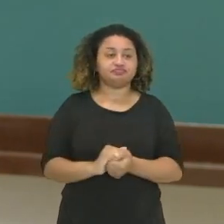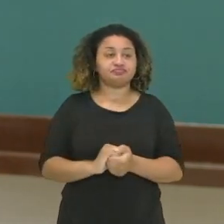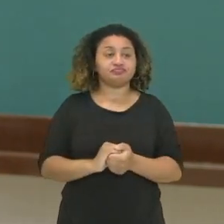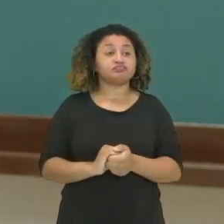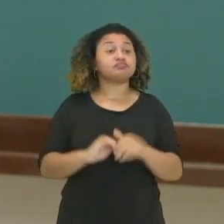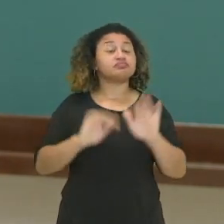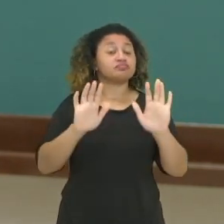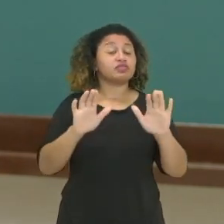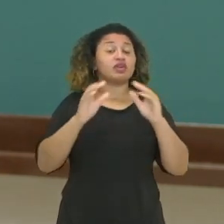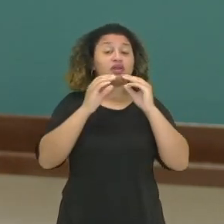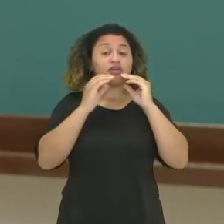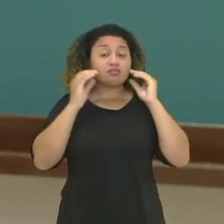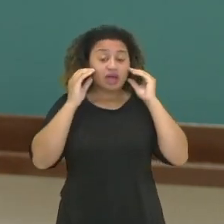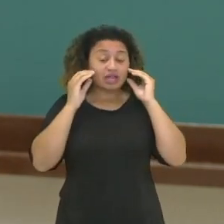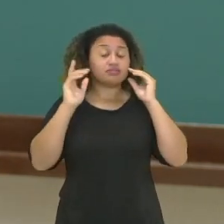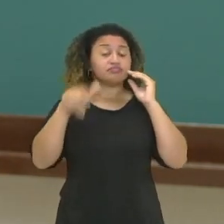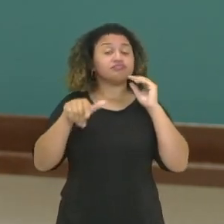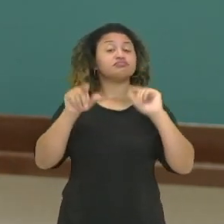Machado de Assis